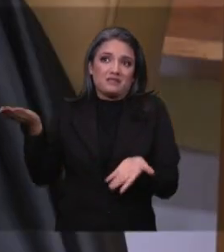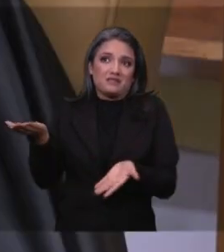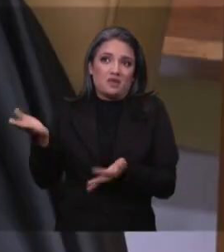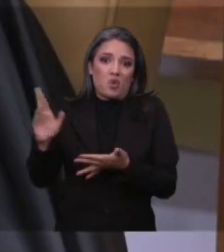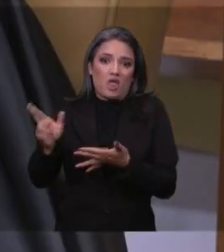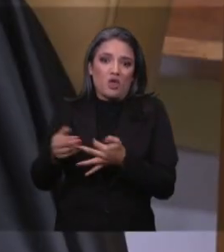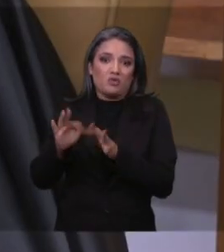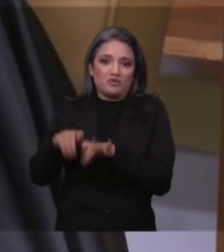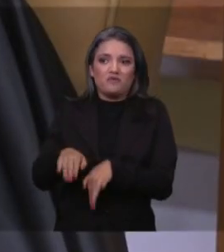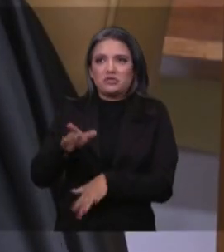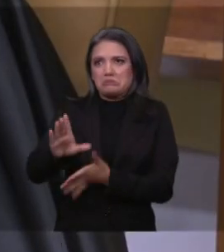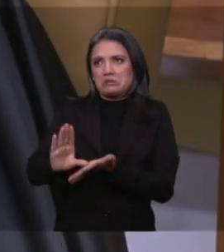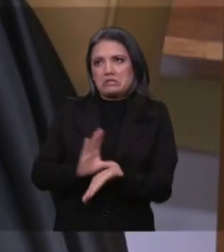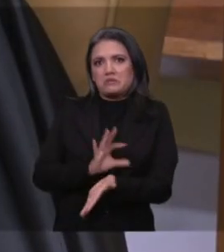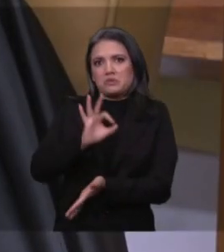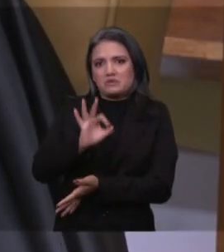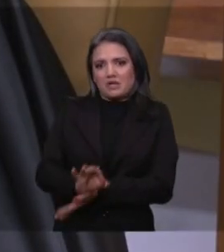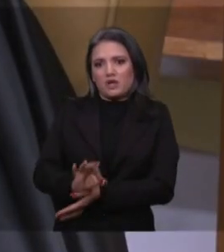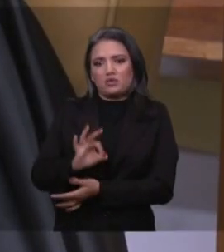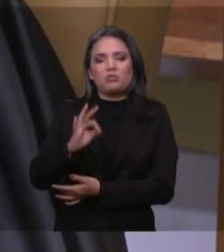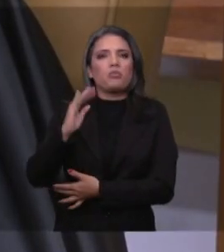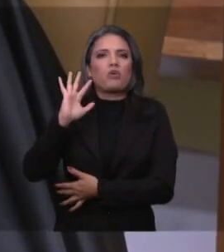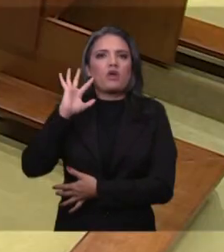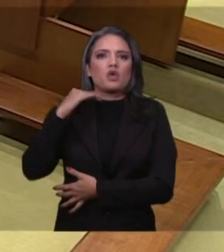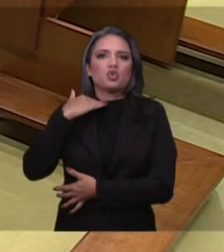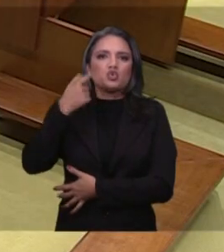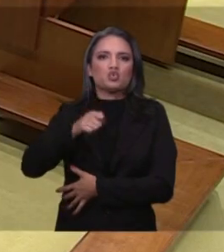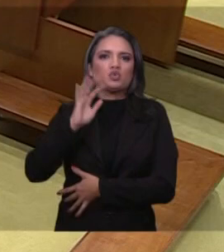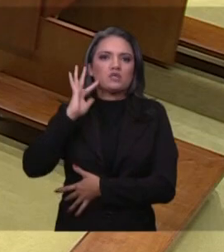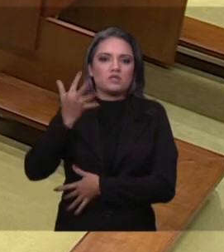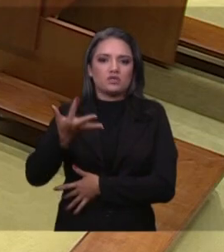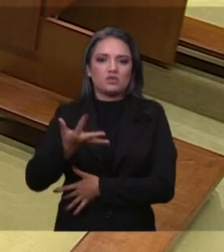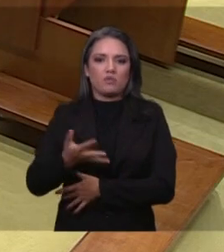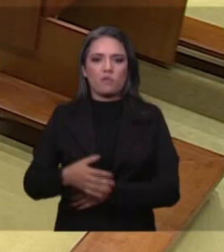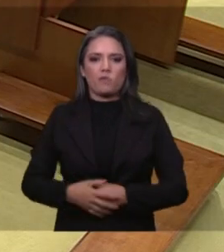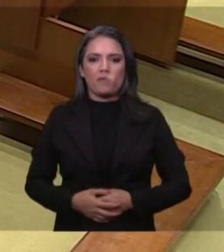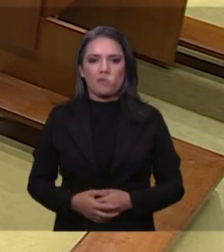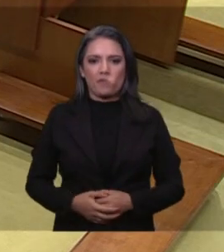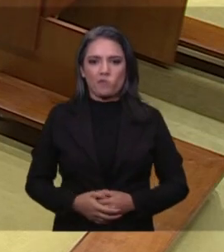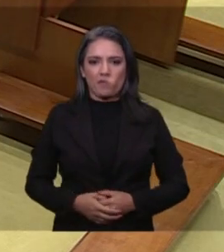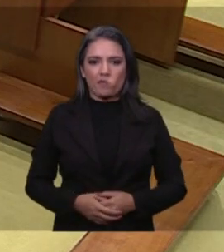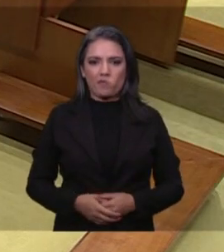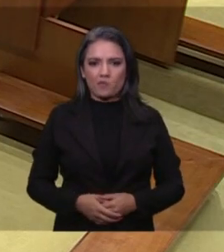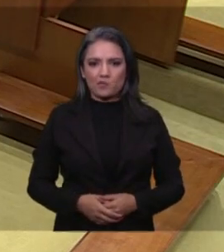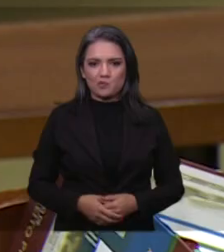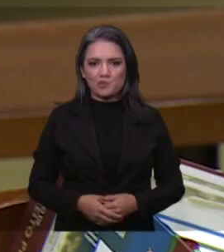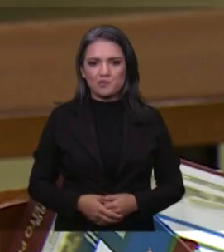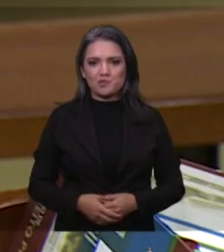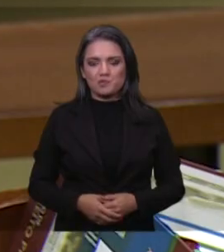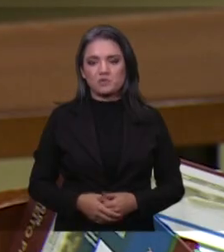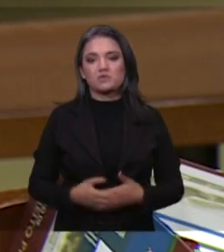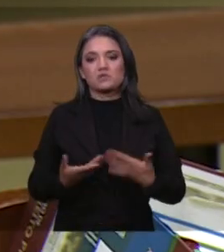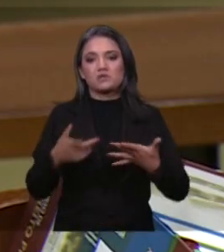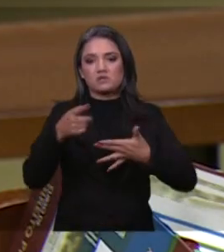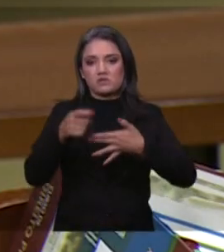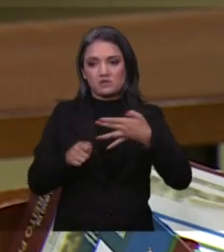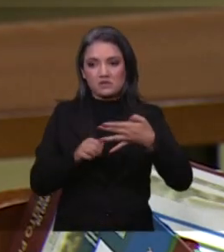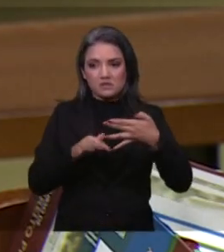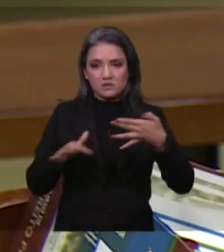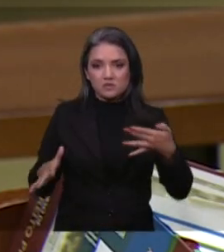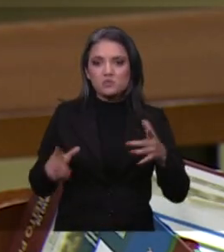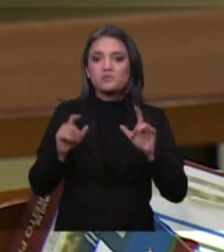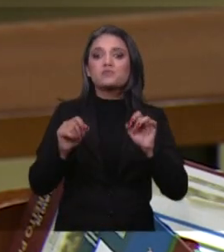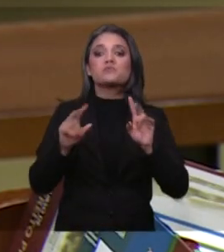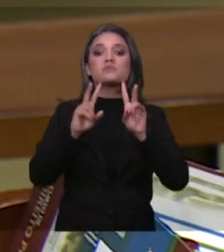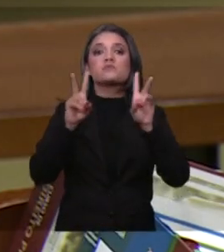de boa-fé, com base na decisão judicial. Com Vossa Excelência de Chapéu. Essa era a minha preocupação. Isso aqui está em português. A nossa jurisprudência com relação